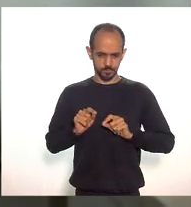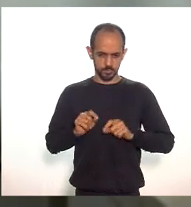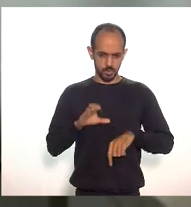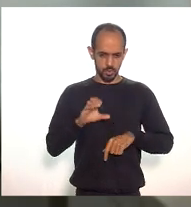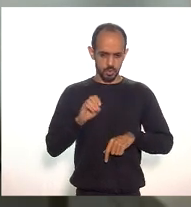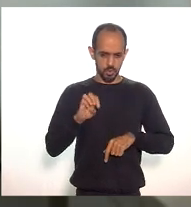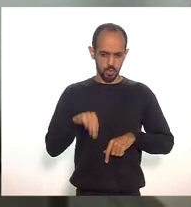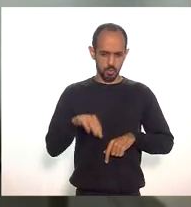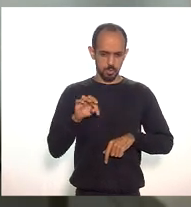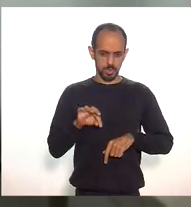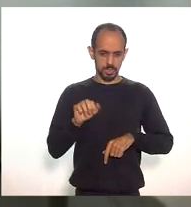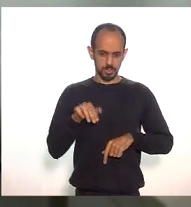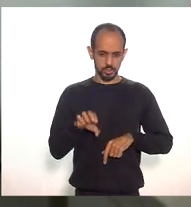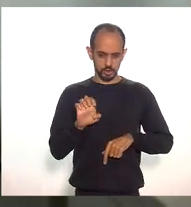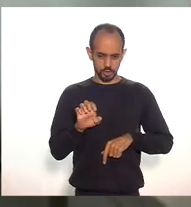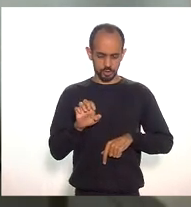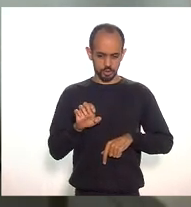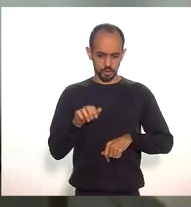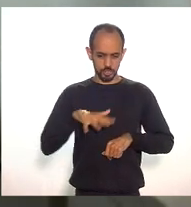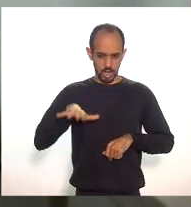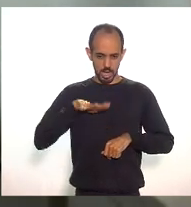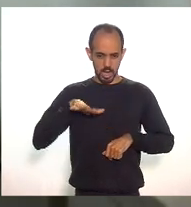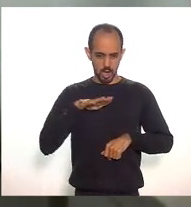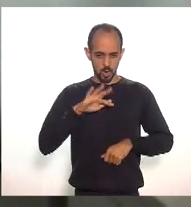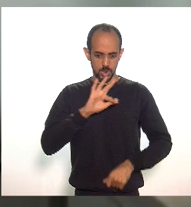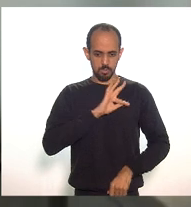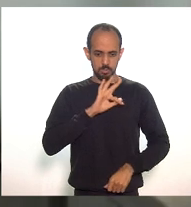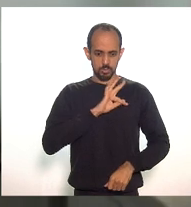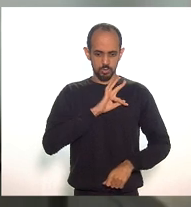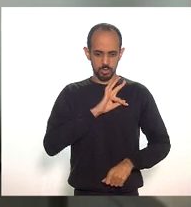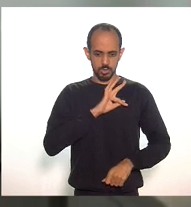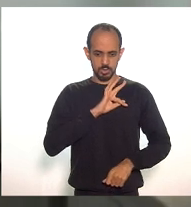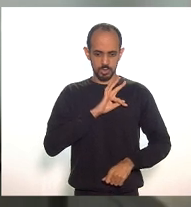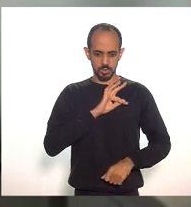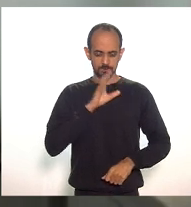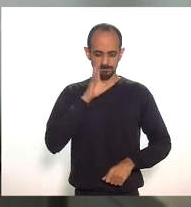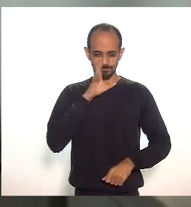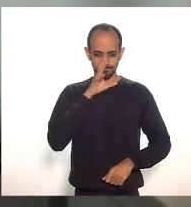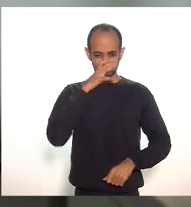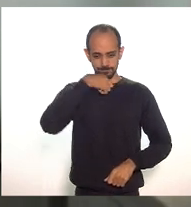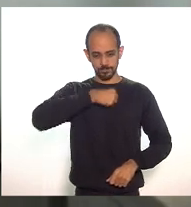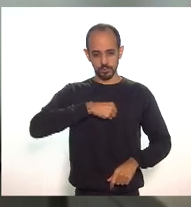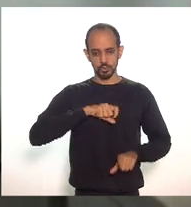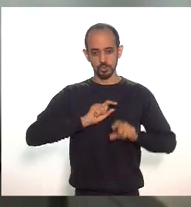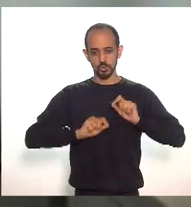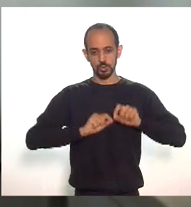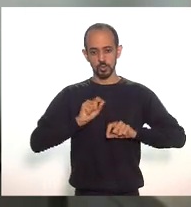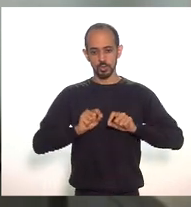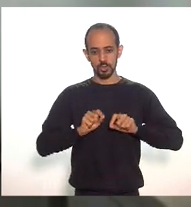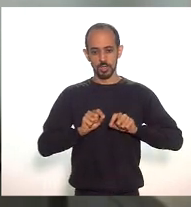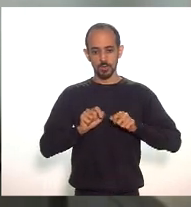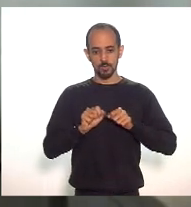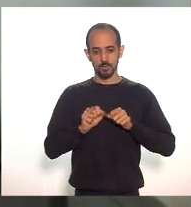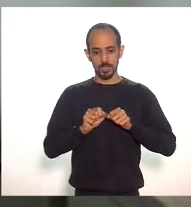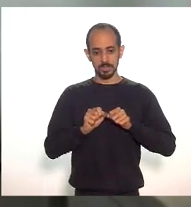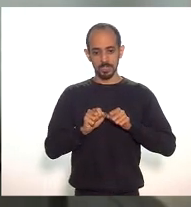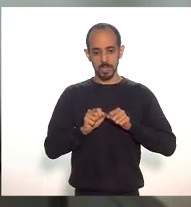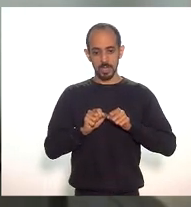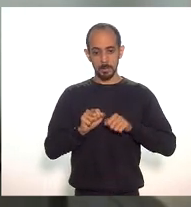comandante-geral da Polícia Militar tem insistido em fazer